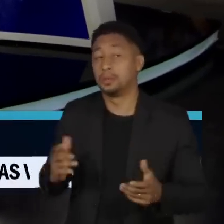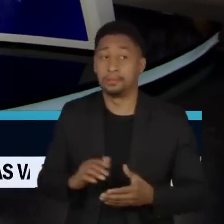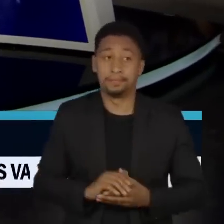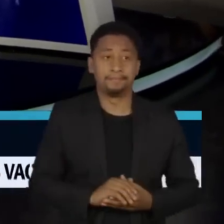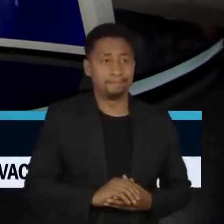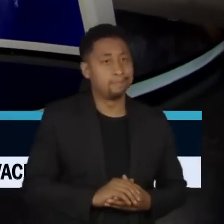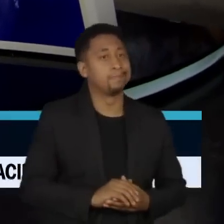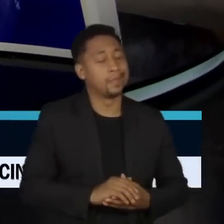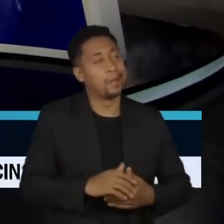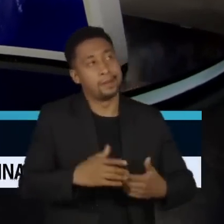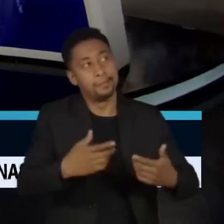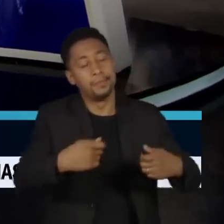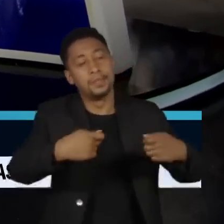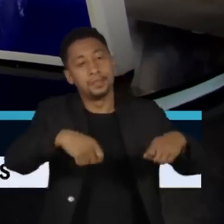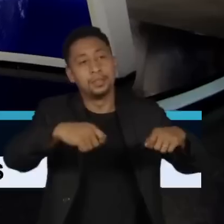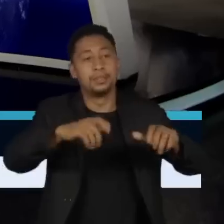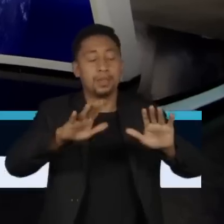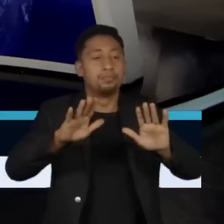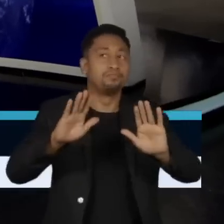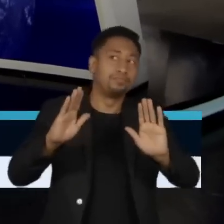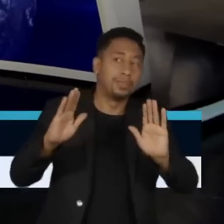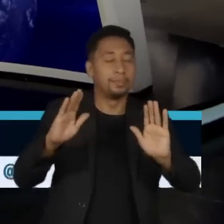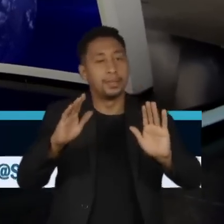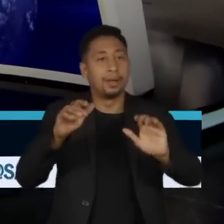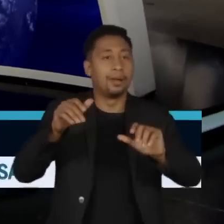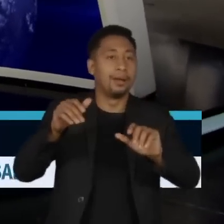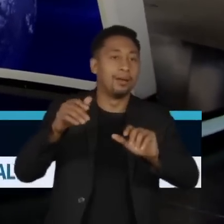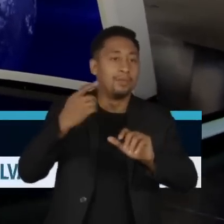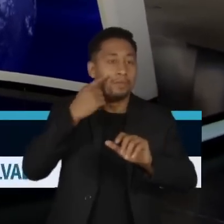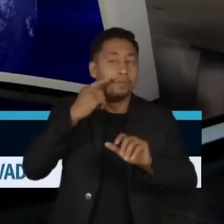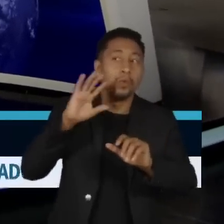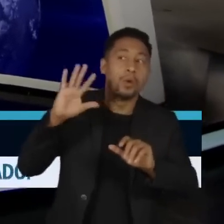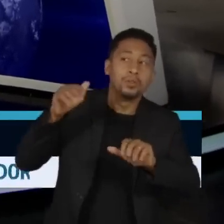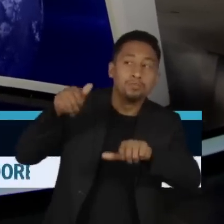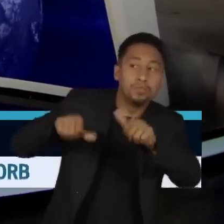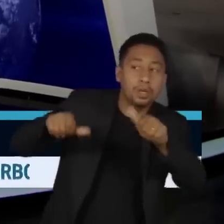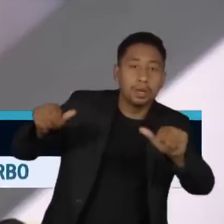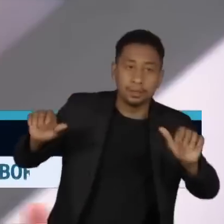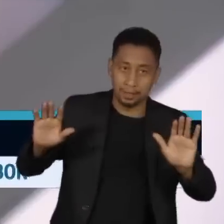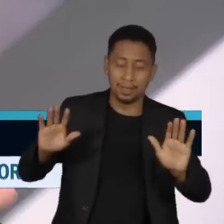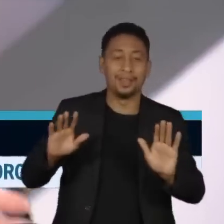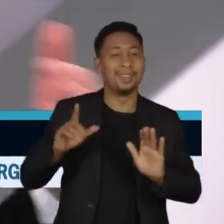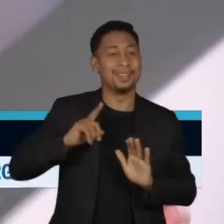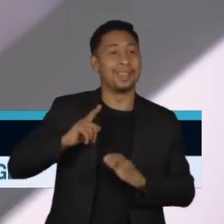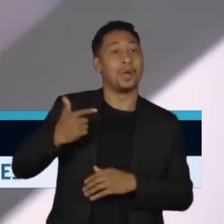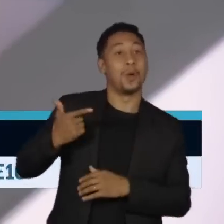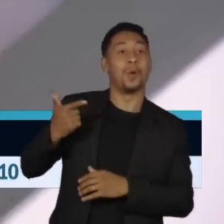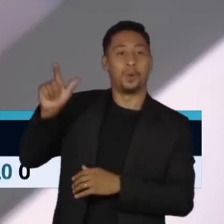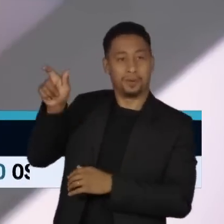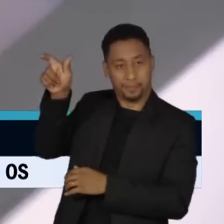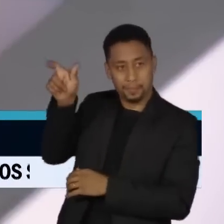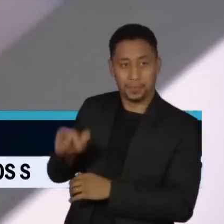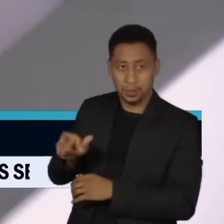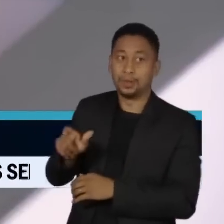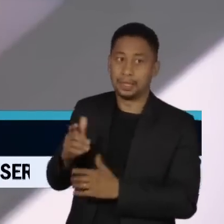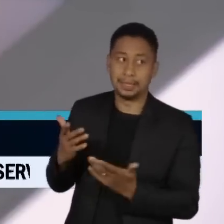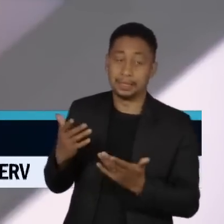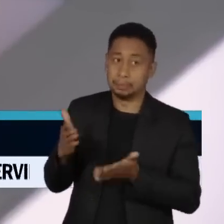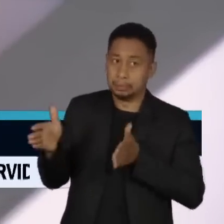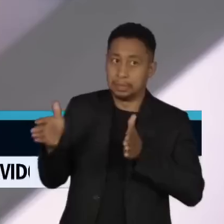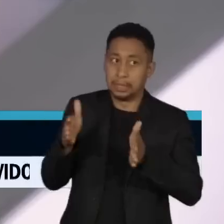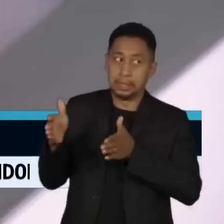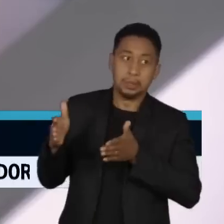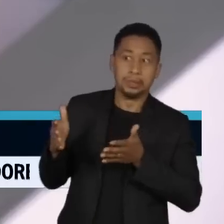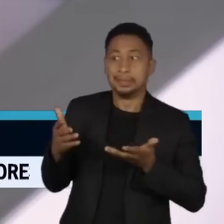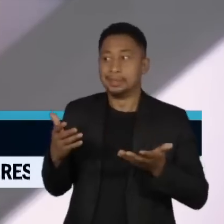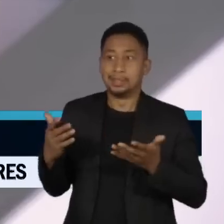você vou dar até um exemplo do Watergate com Nixon não sei se vocês acompanham que ele renunciou no processo de impeachment uma grande discussão